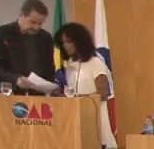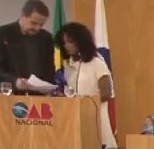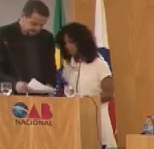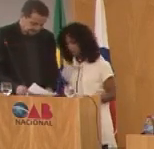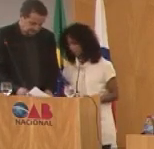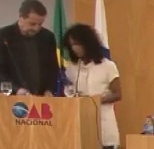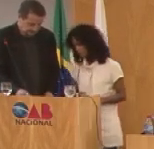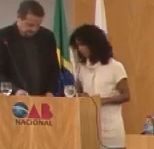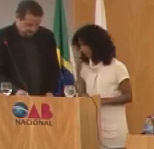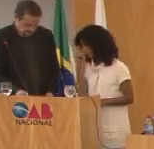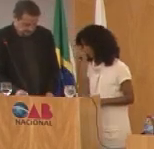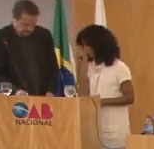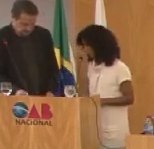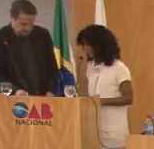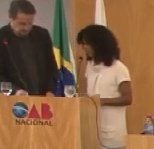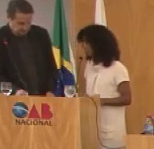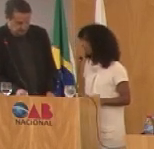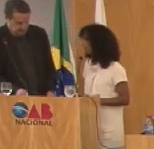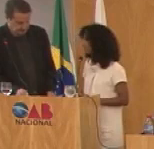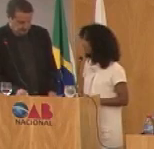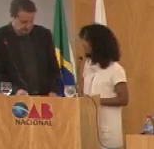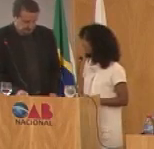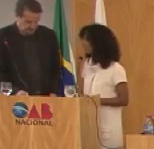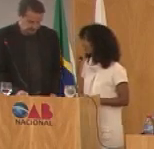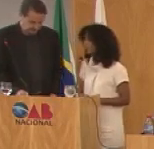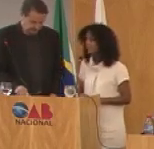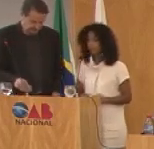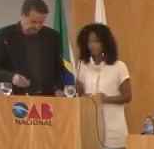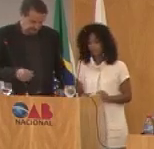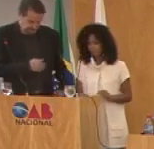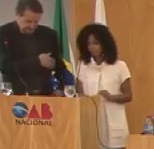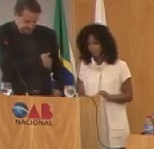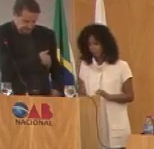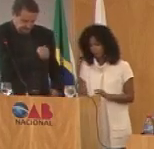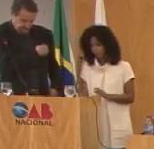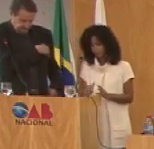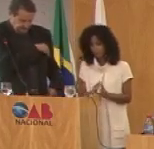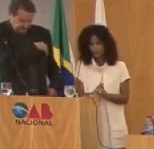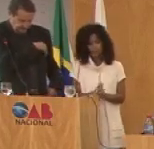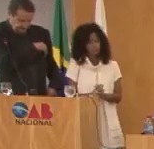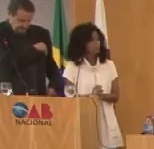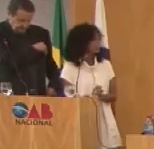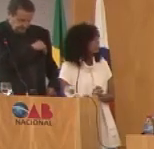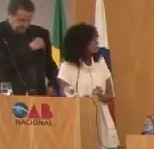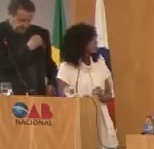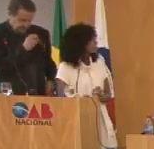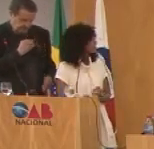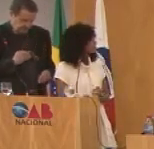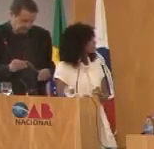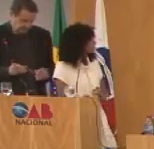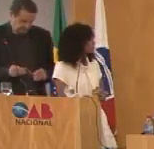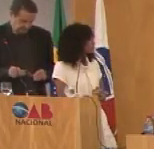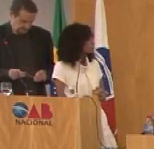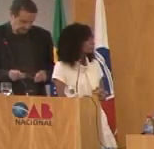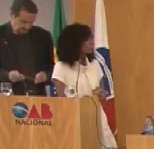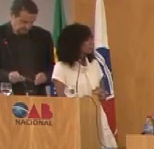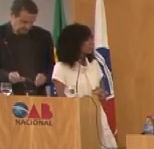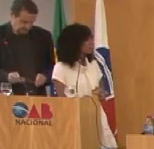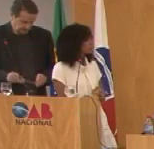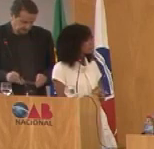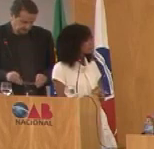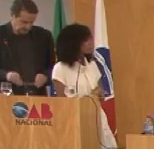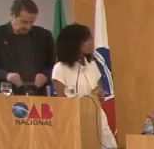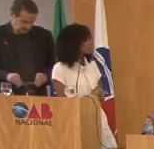drogas. São alvos de violência sistemática a população LGBTQI+,